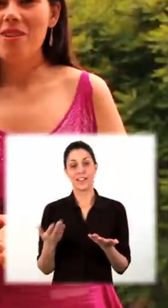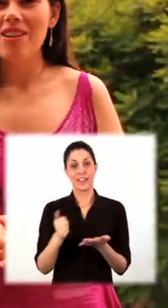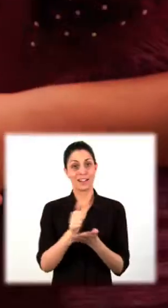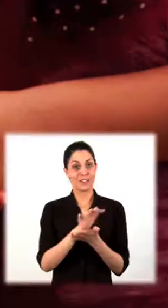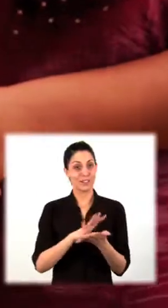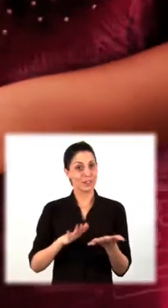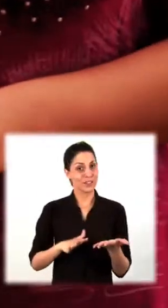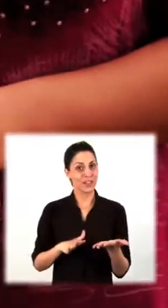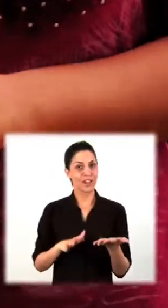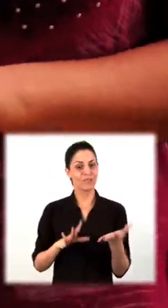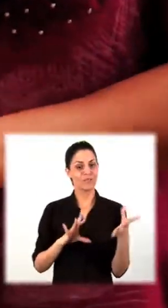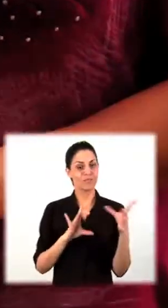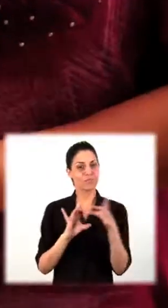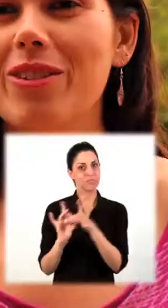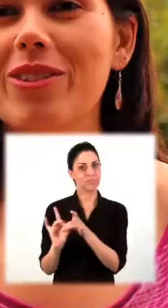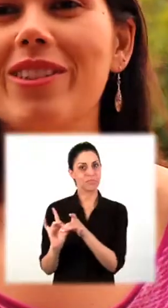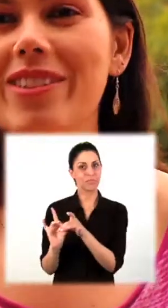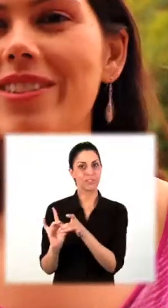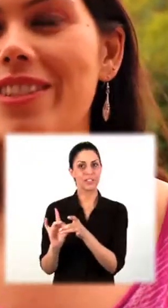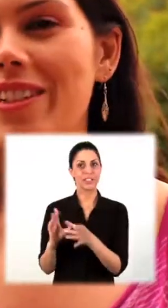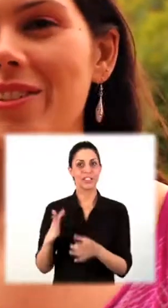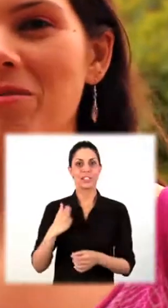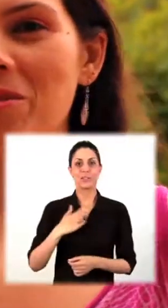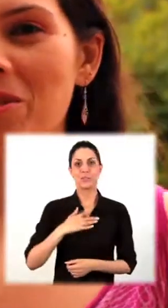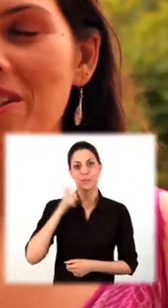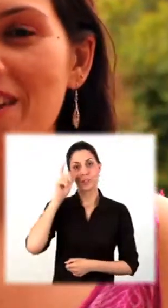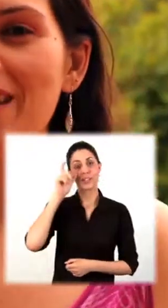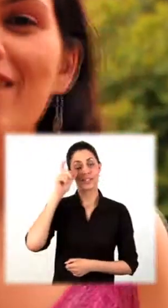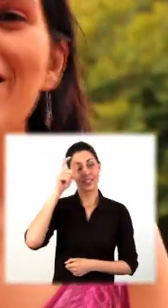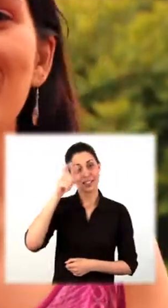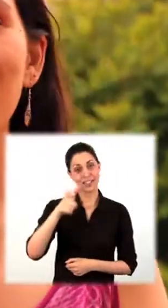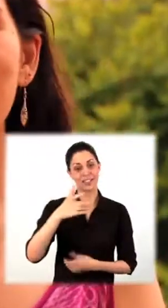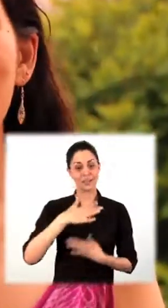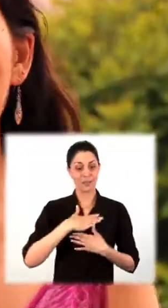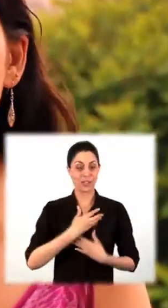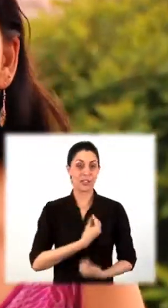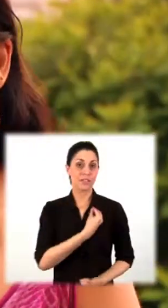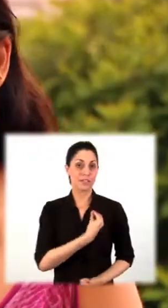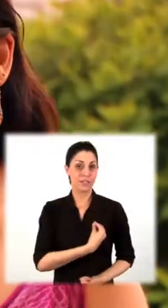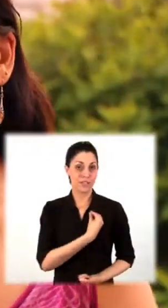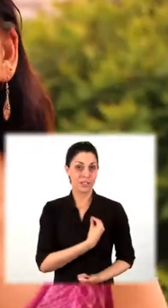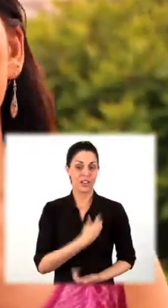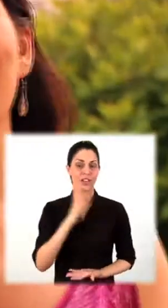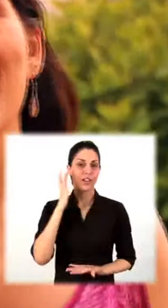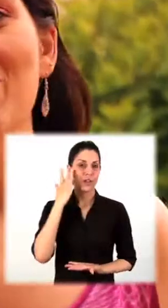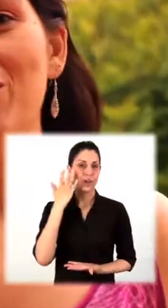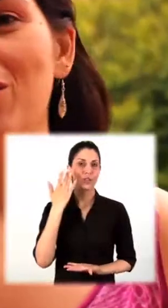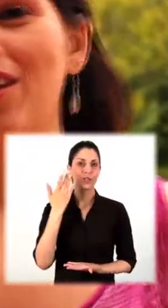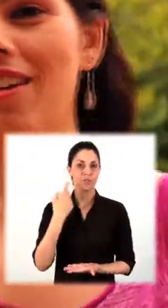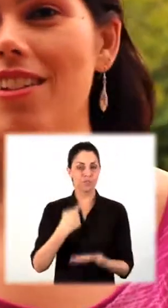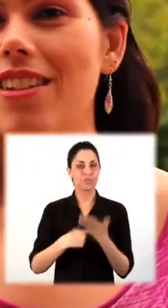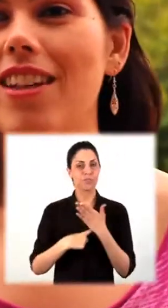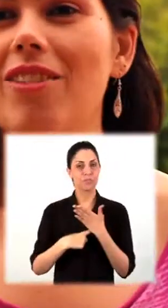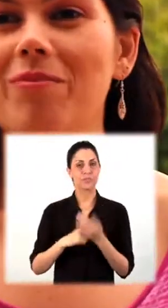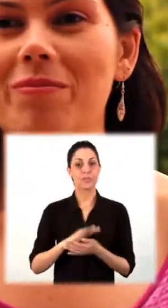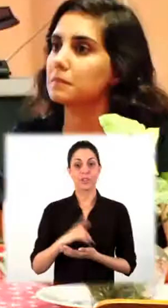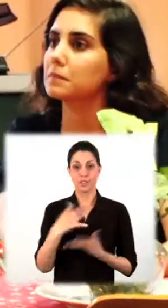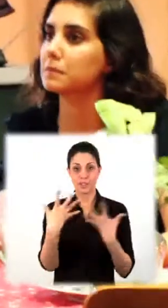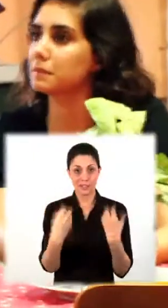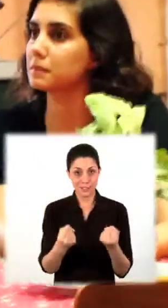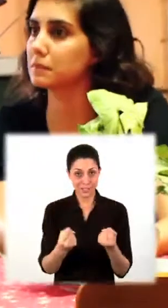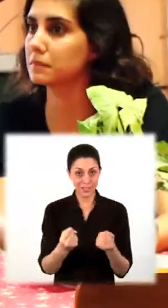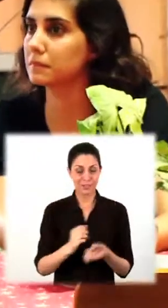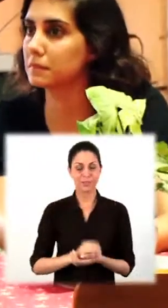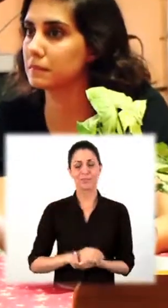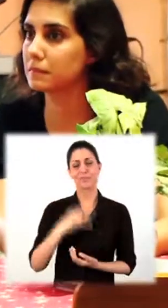É uma atividade que está completamente dentro dos meus interesses, da minha vida. Eu acho que só tem a acrescentar. Então